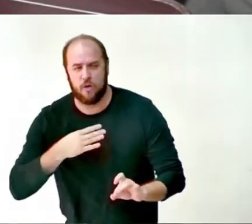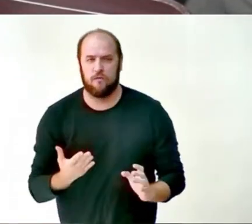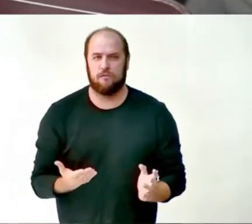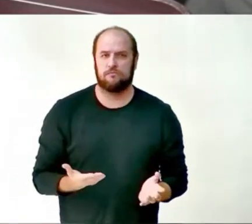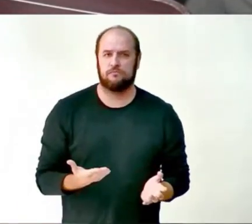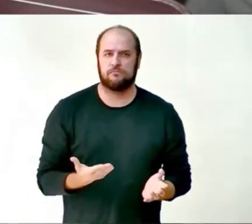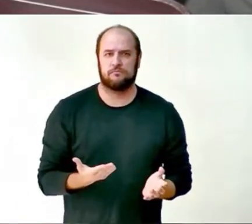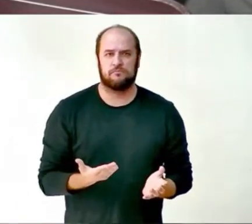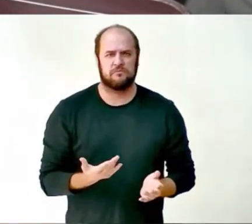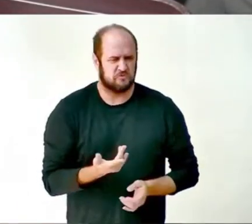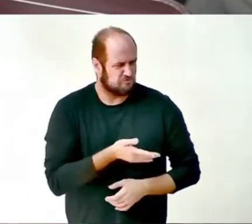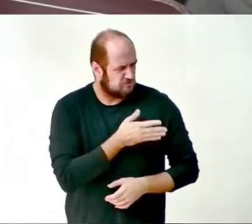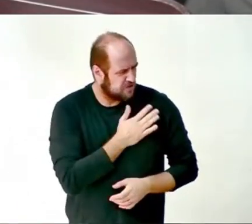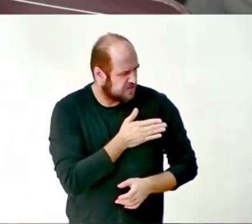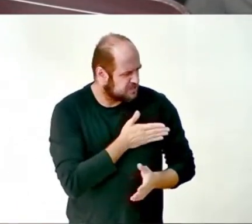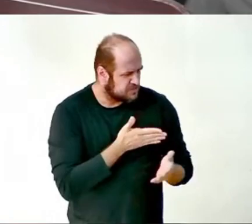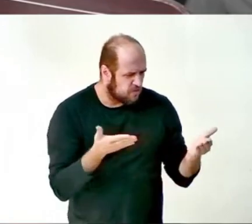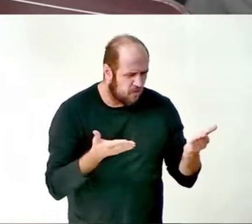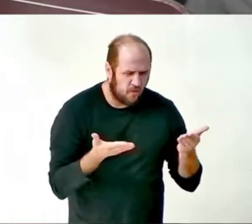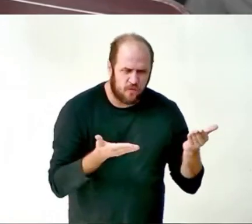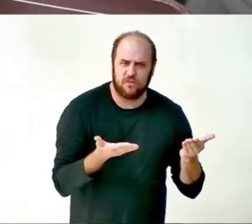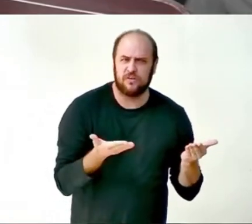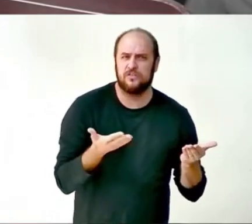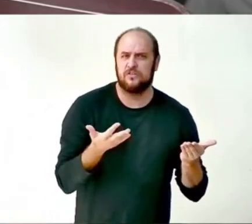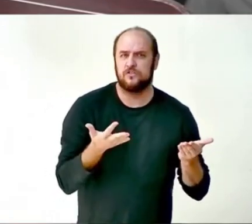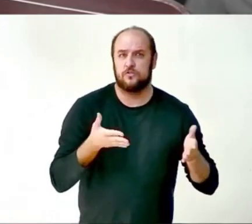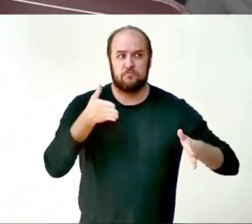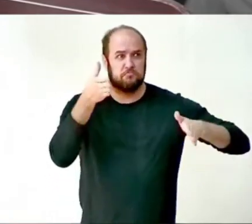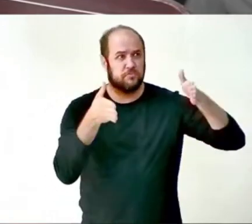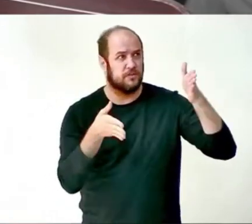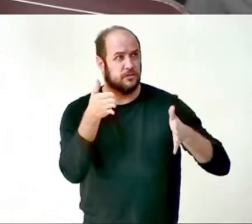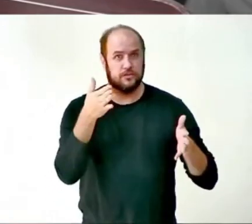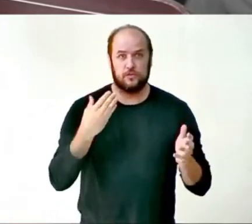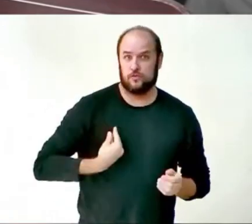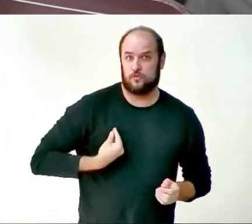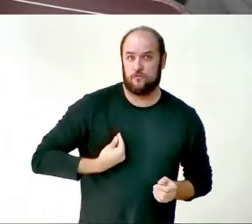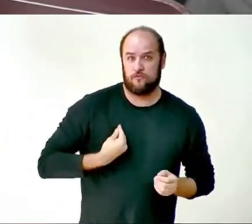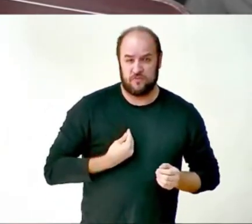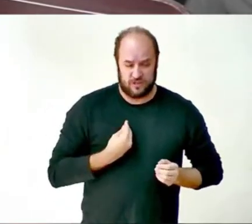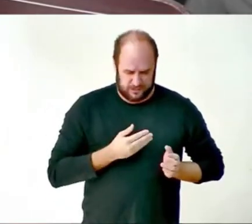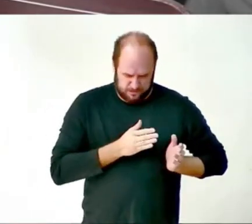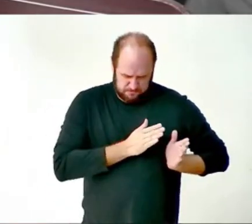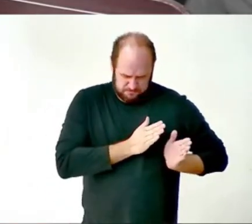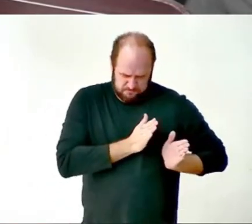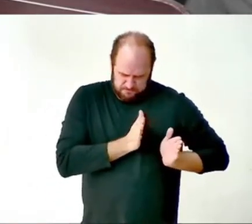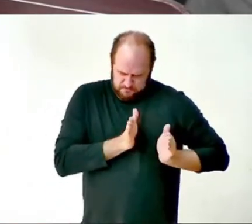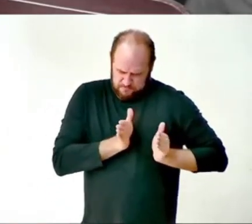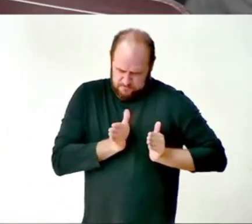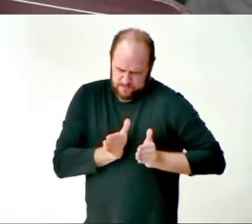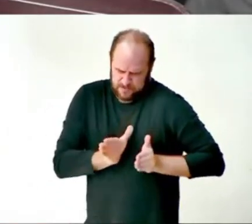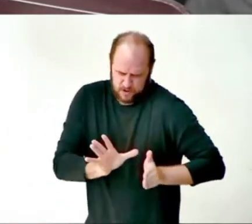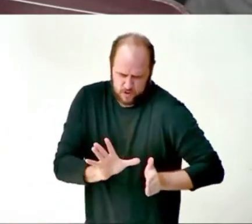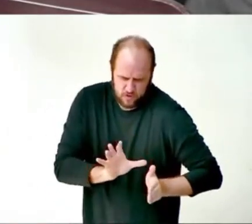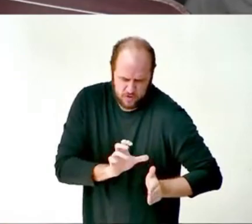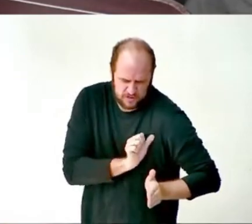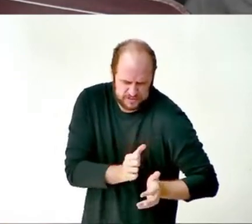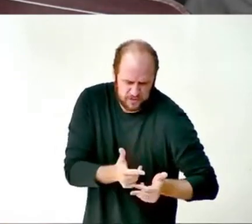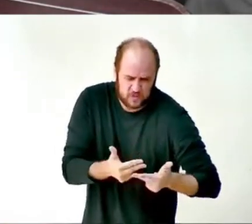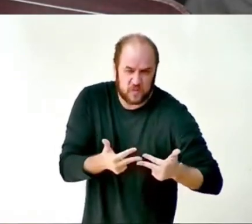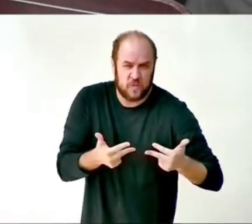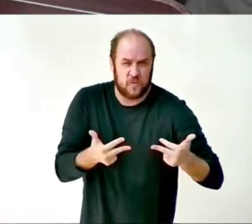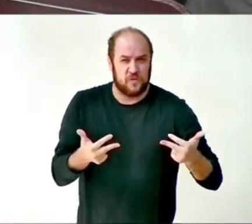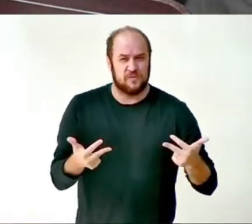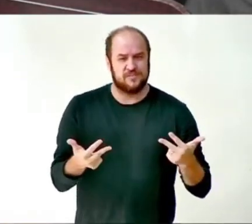que os nossos corações, em tempos como esses que nós estamos vivendo, não se tornam ou não se apaixonam por